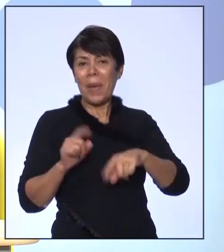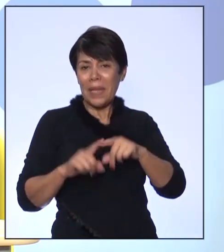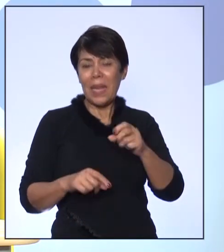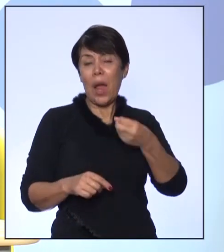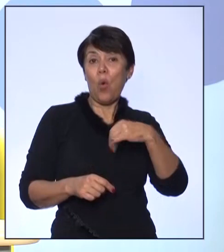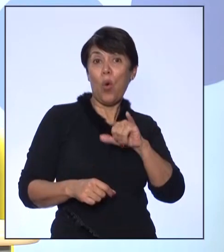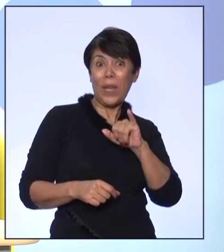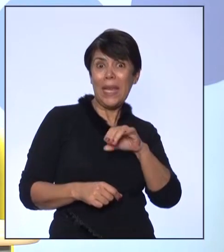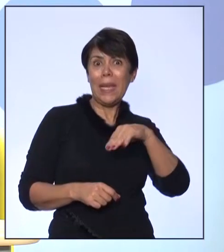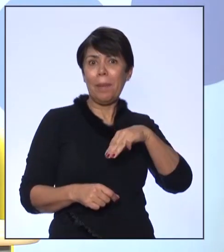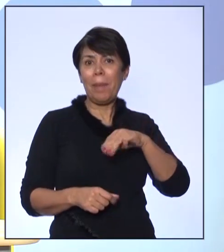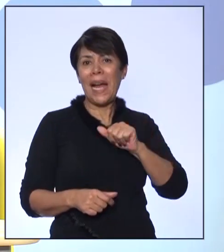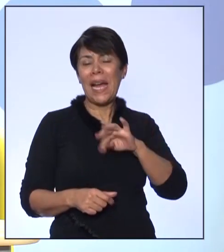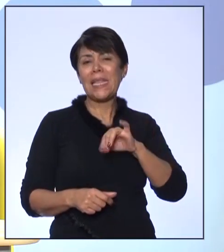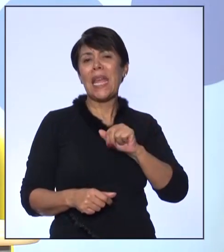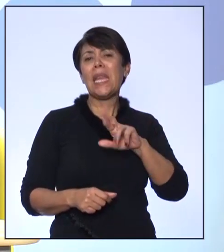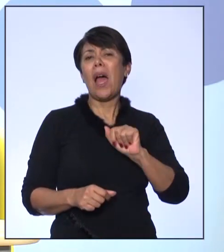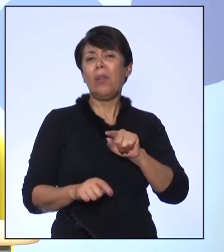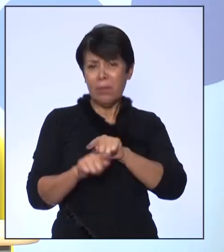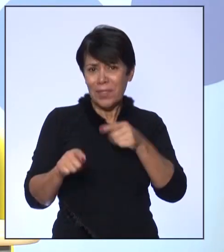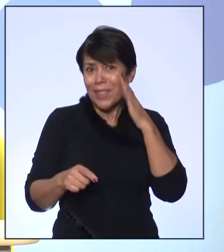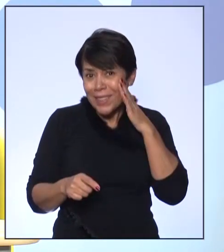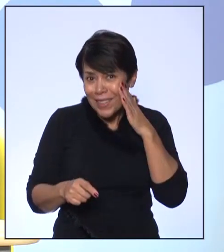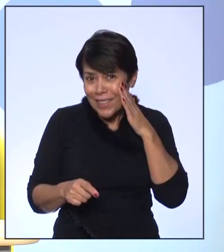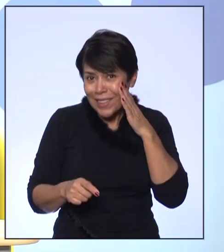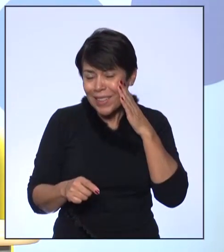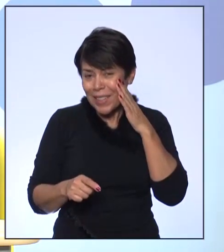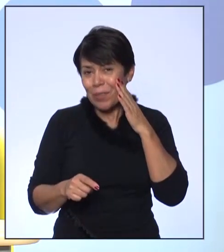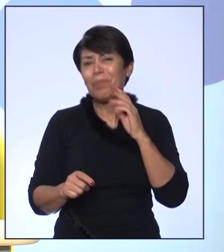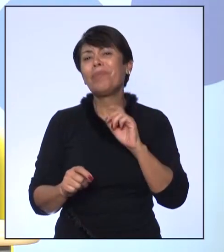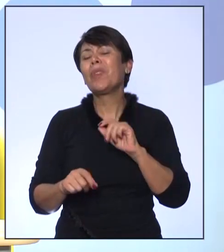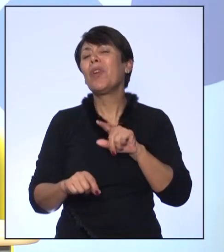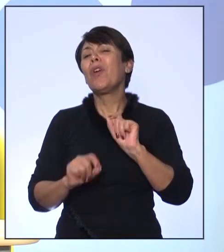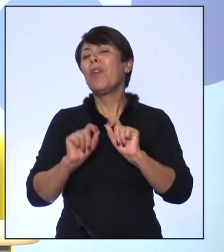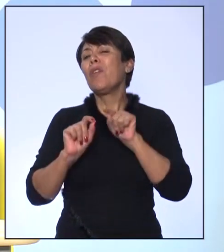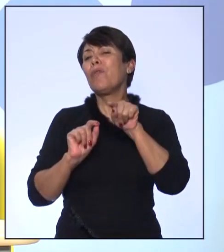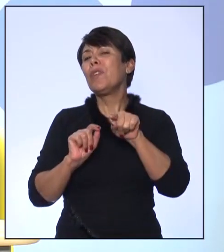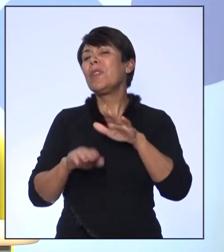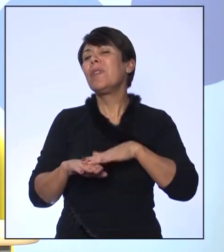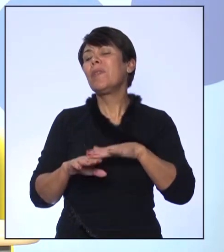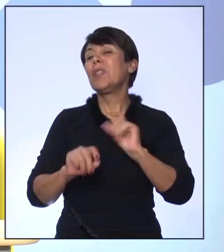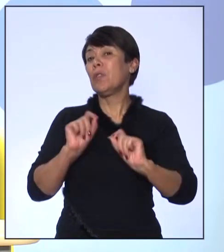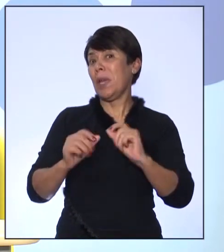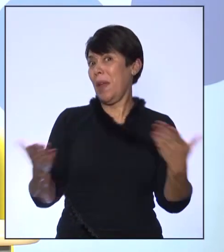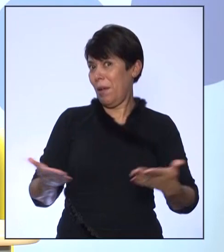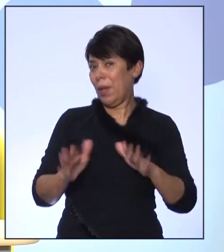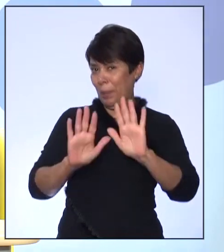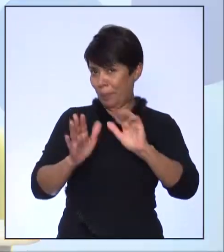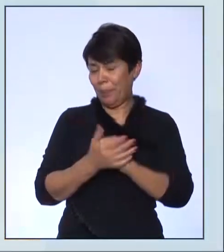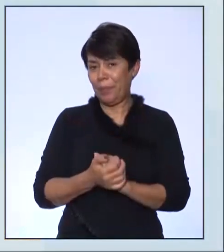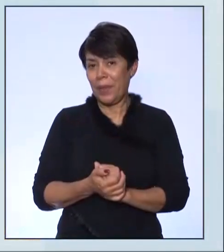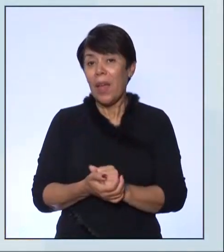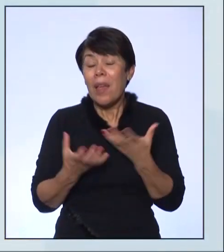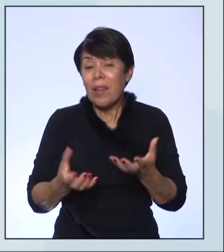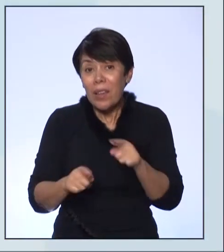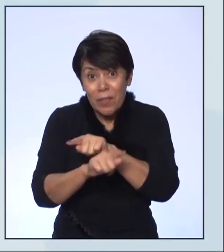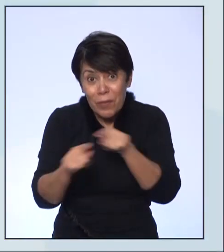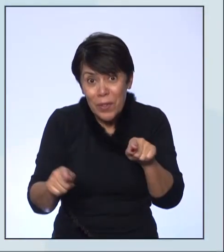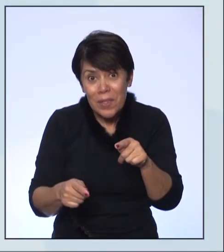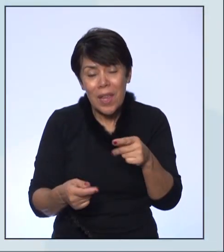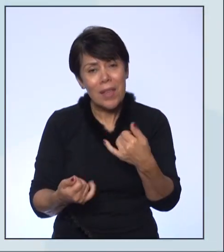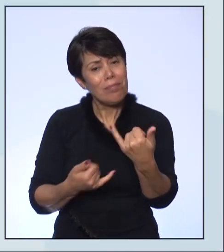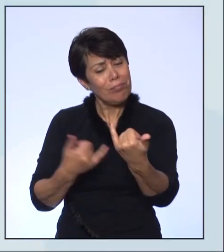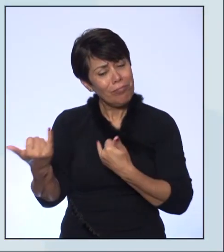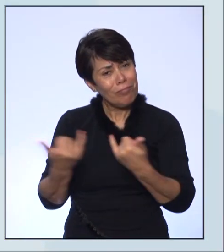tá? Então, o que eu gostaria que vocês fizessem agora para a gente aqui rapidinho no chat? Eu gostaria que vocês contassem sobre